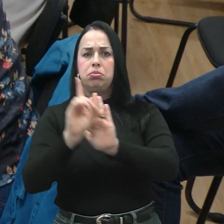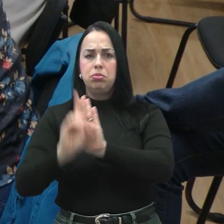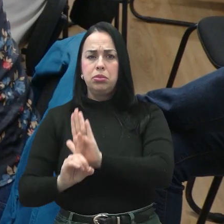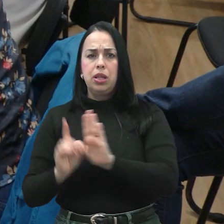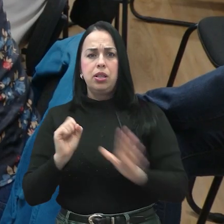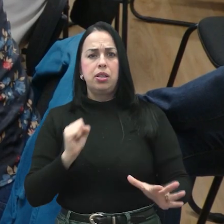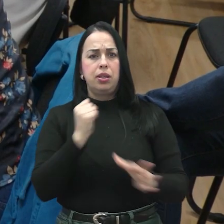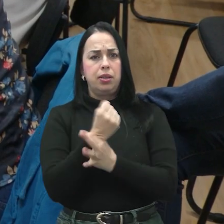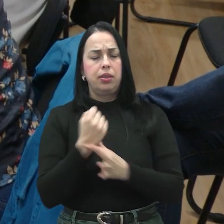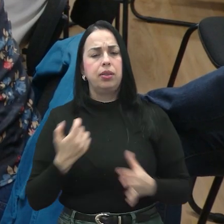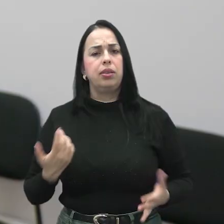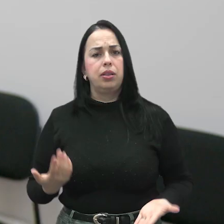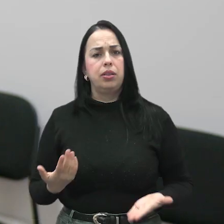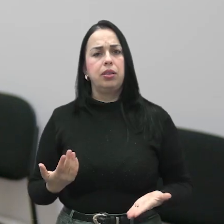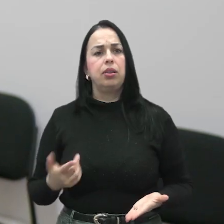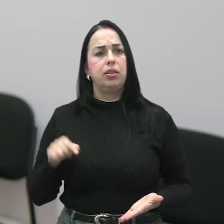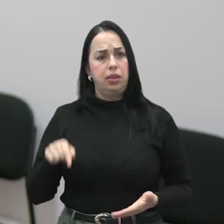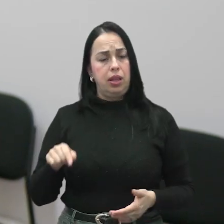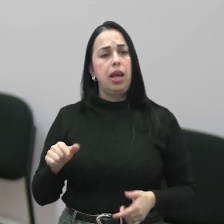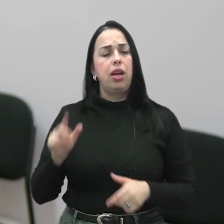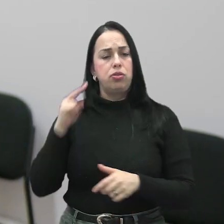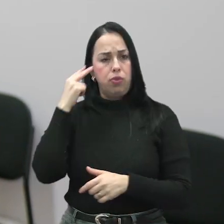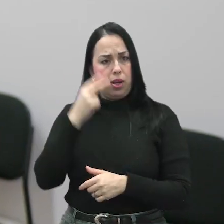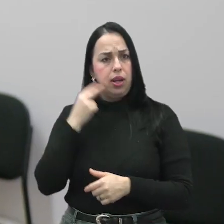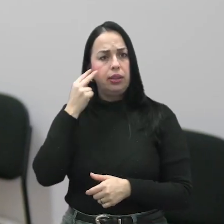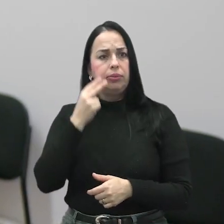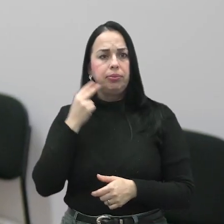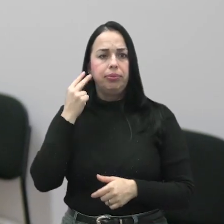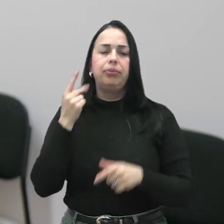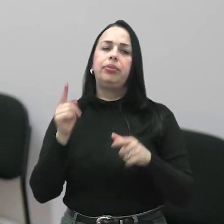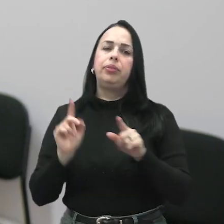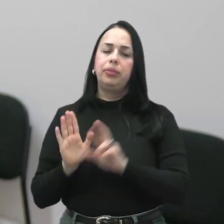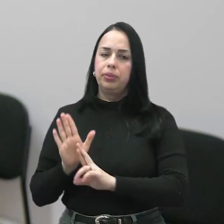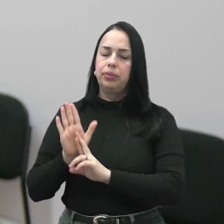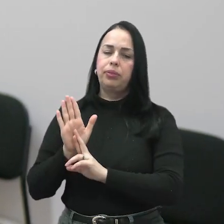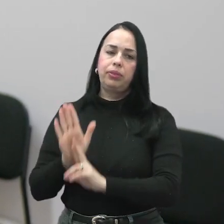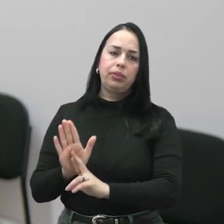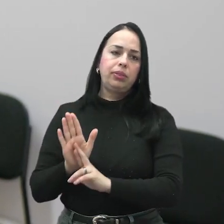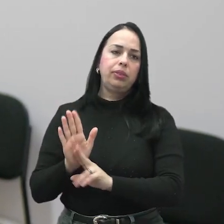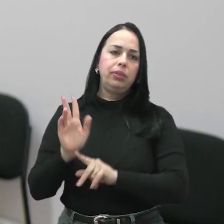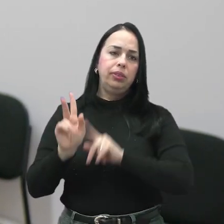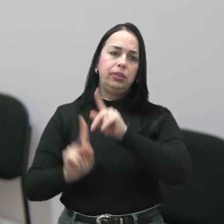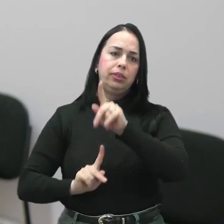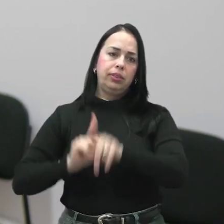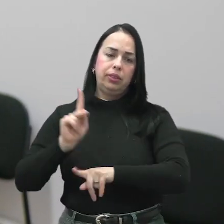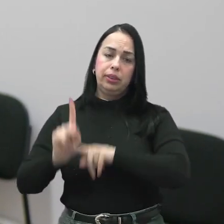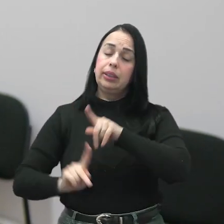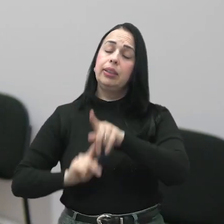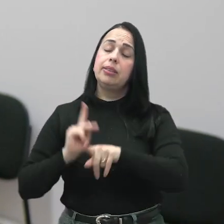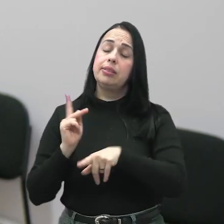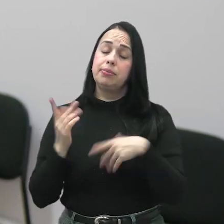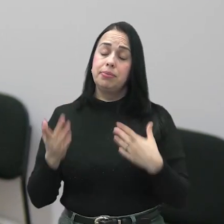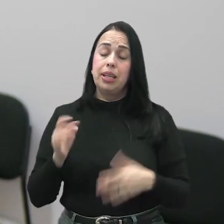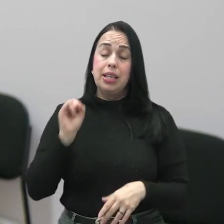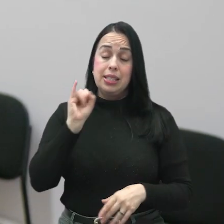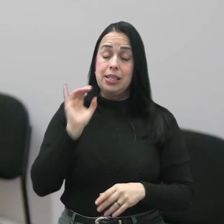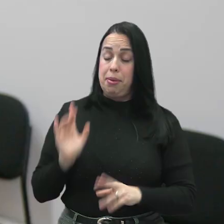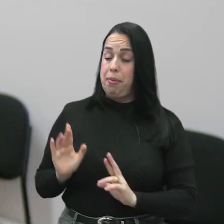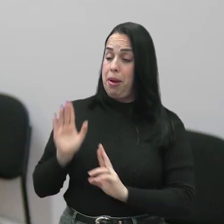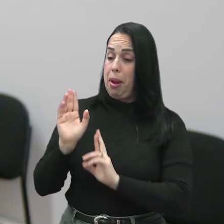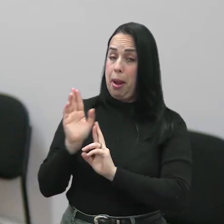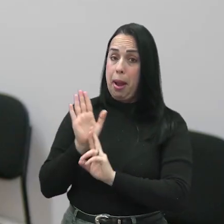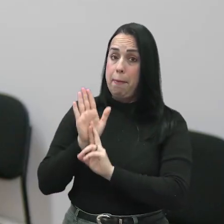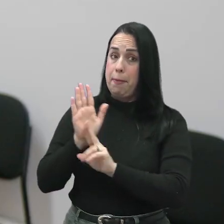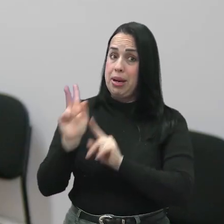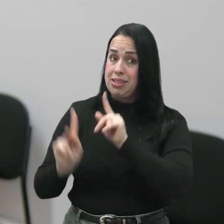e segurança. A gente tem o poder legislativo, tem os vereadores que representam o povo, né? E se